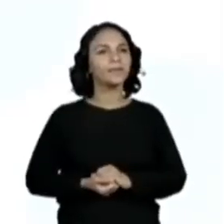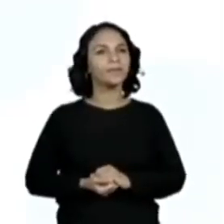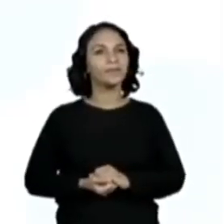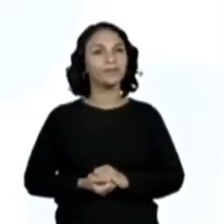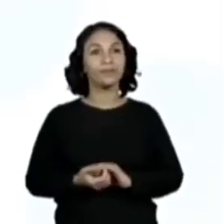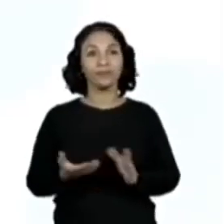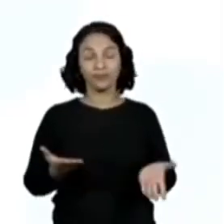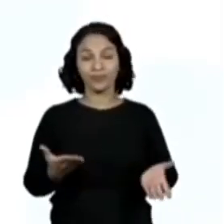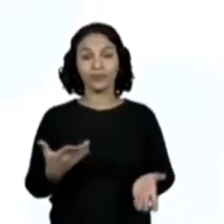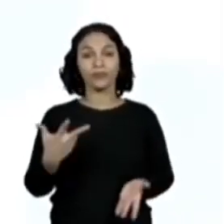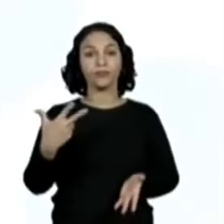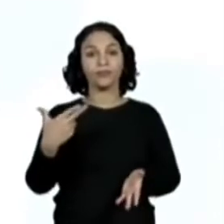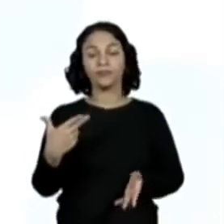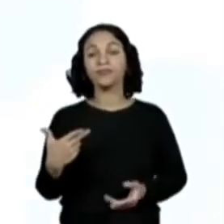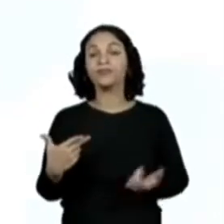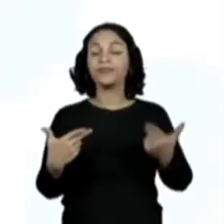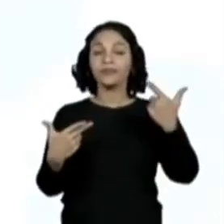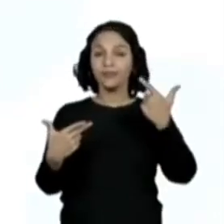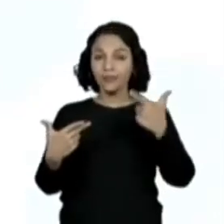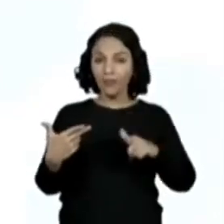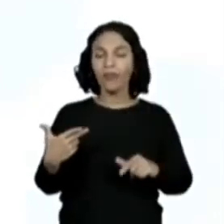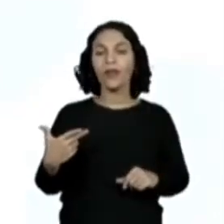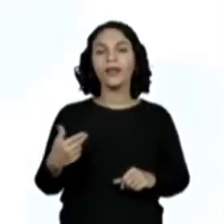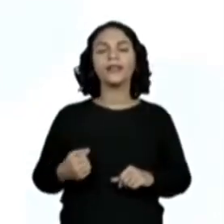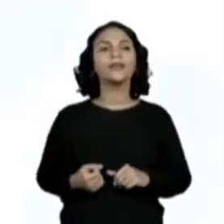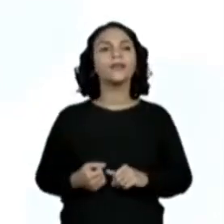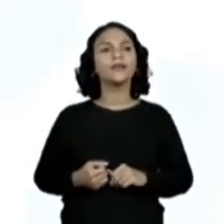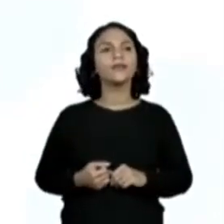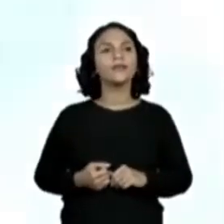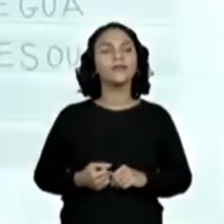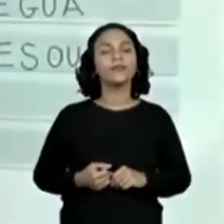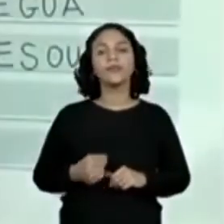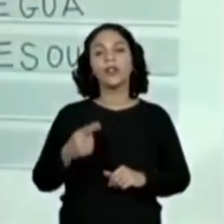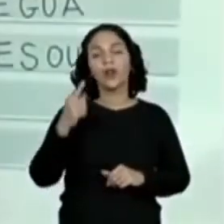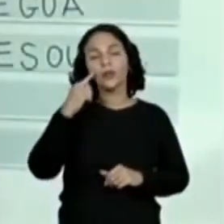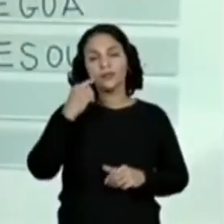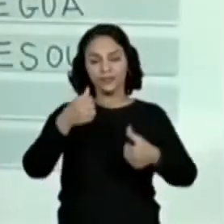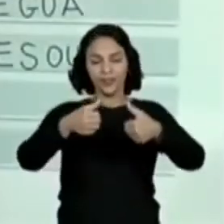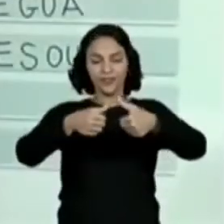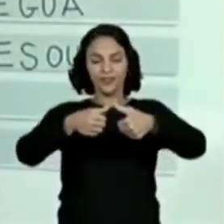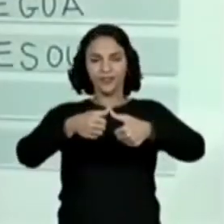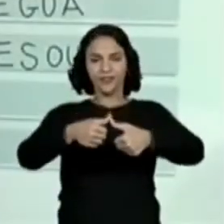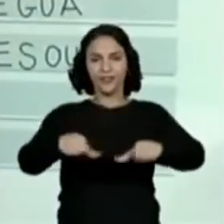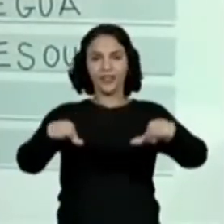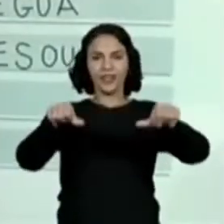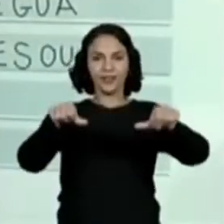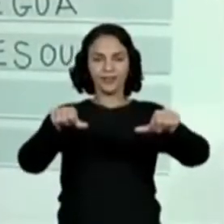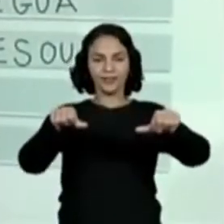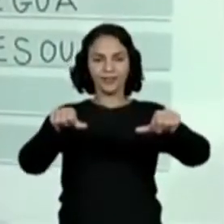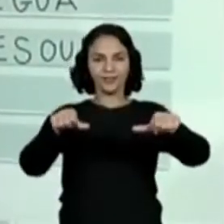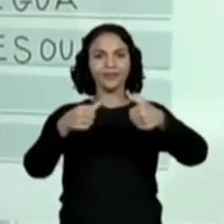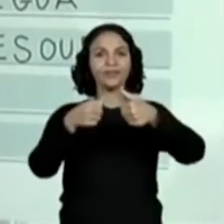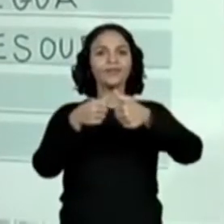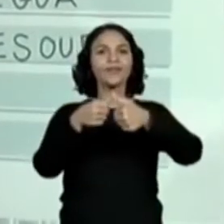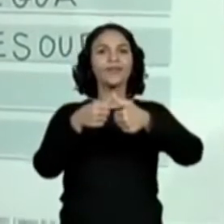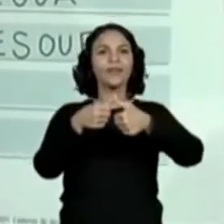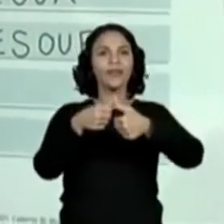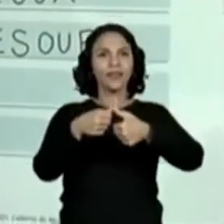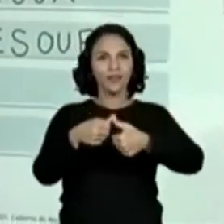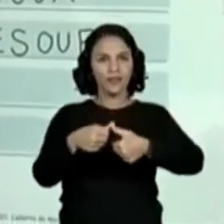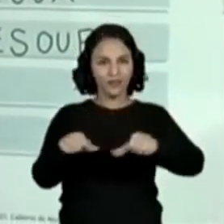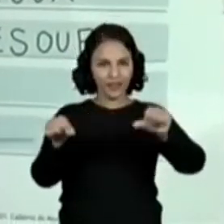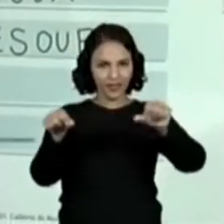da tesoura, eu utilizei fita adesiva. Utilizei